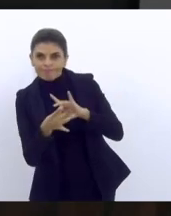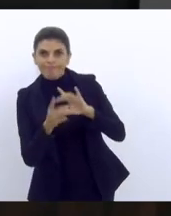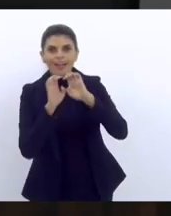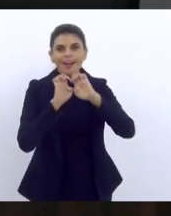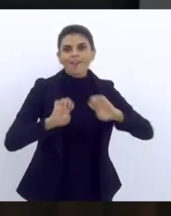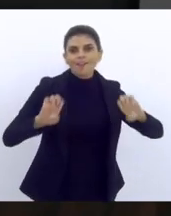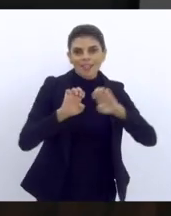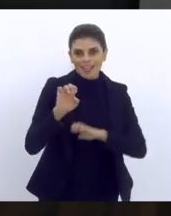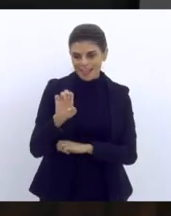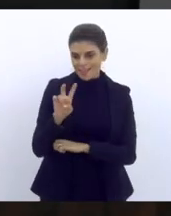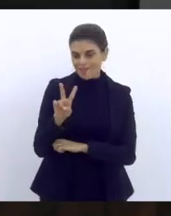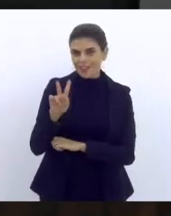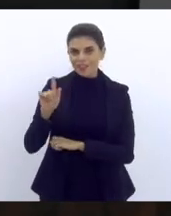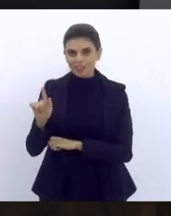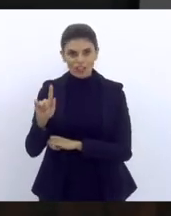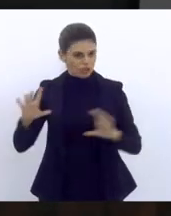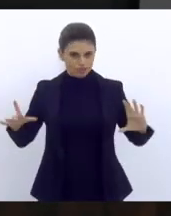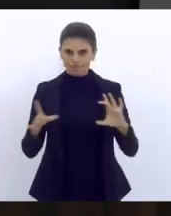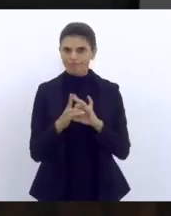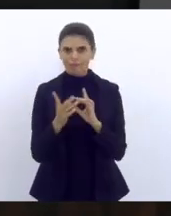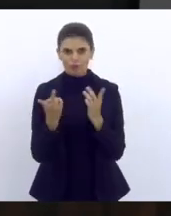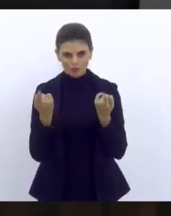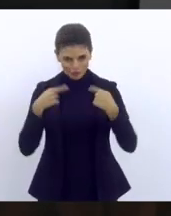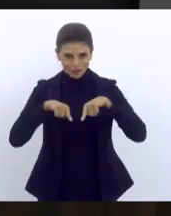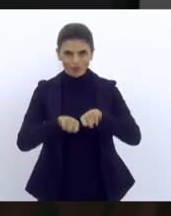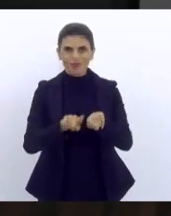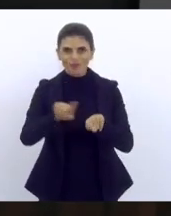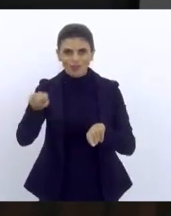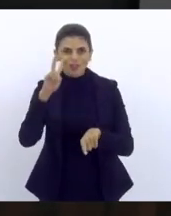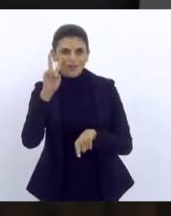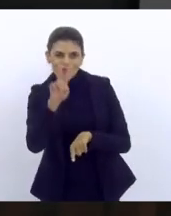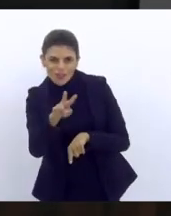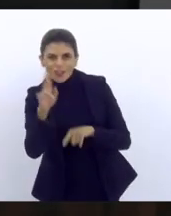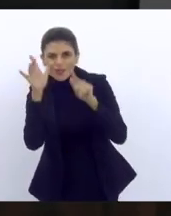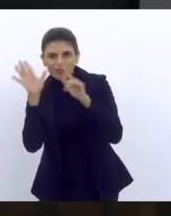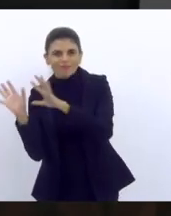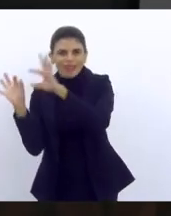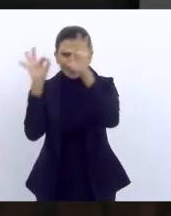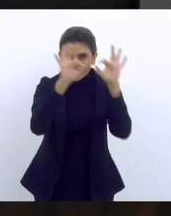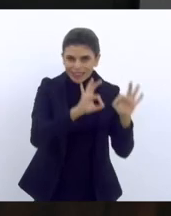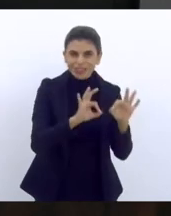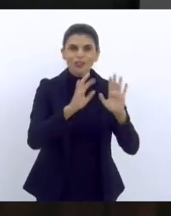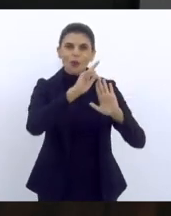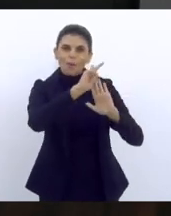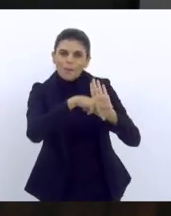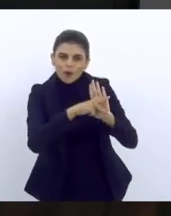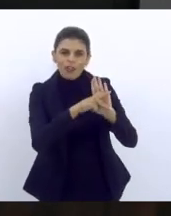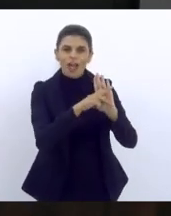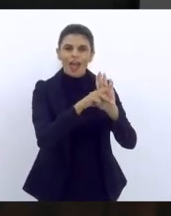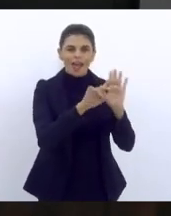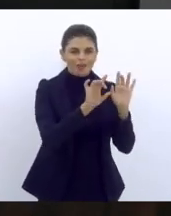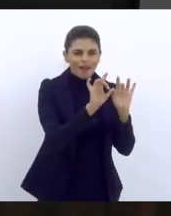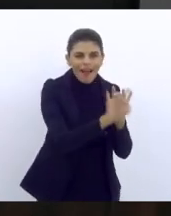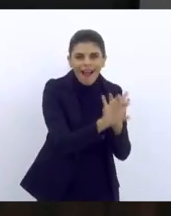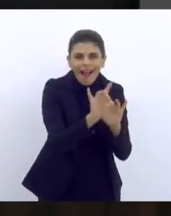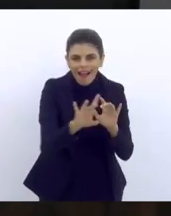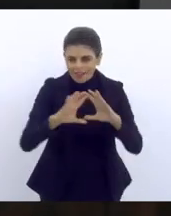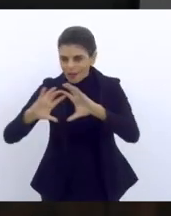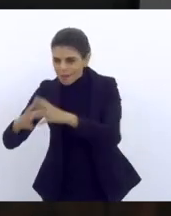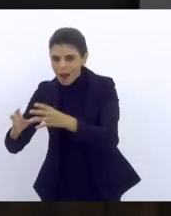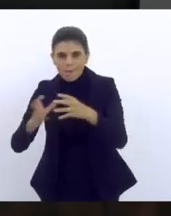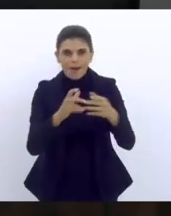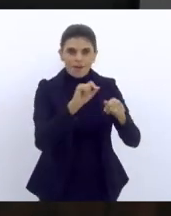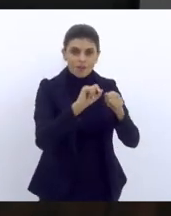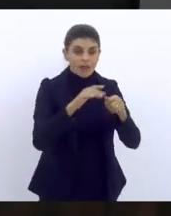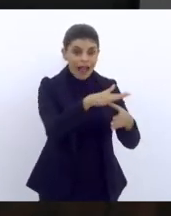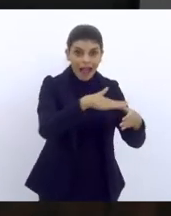como todos aqui ouviram e assistiram os projetos que assim realizam, cada um em